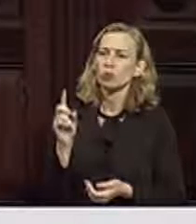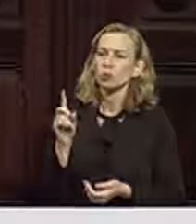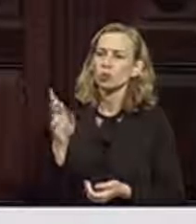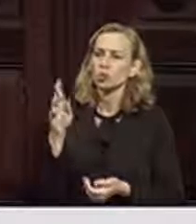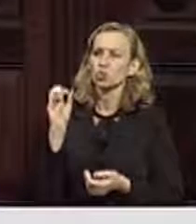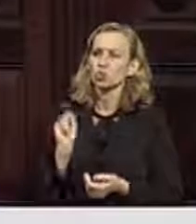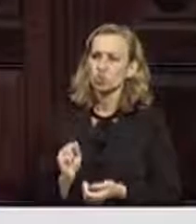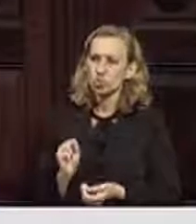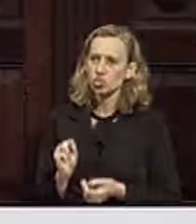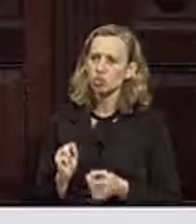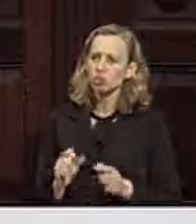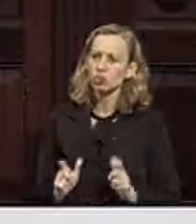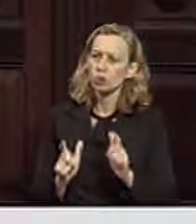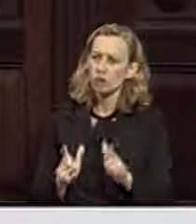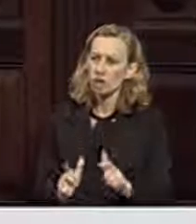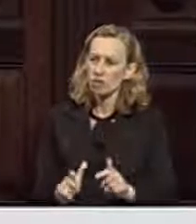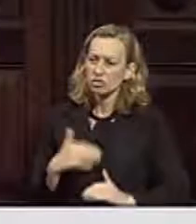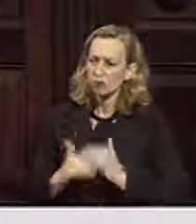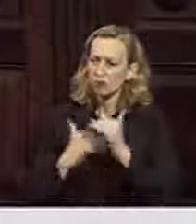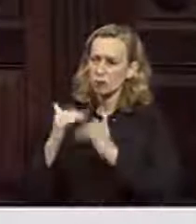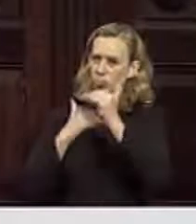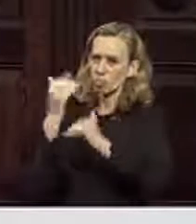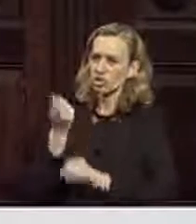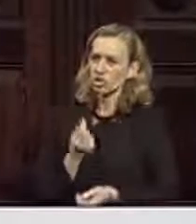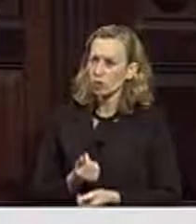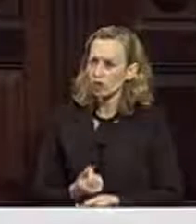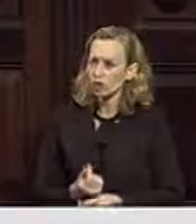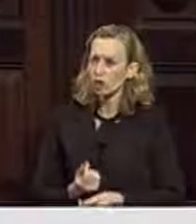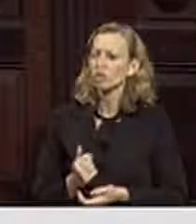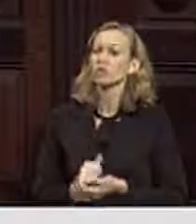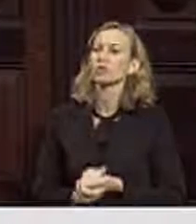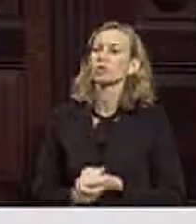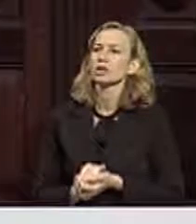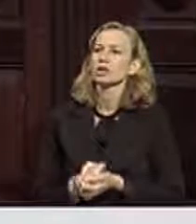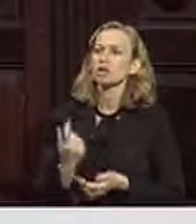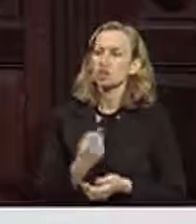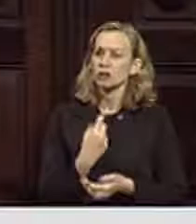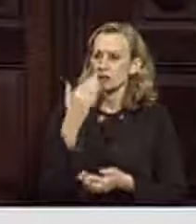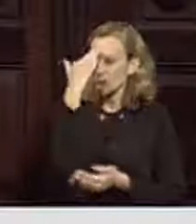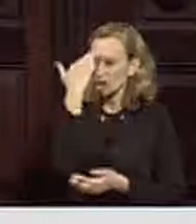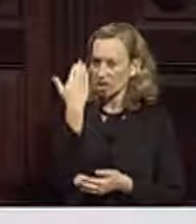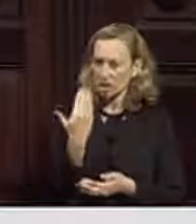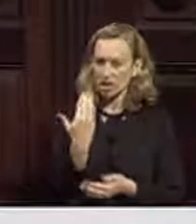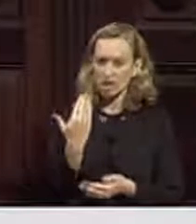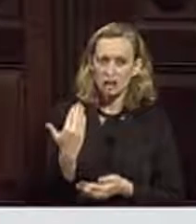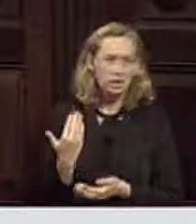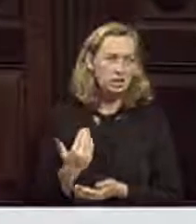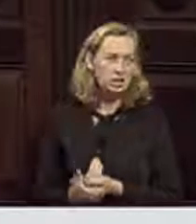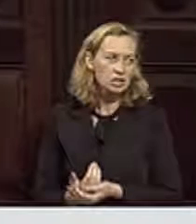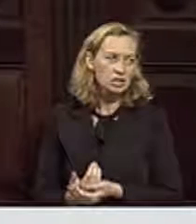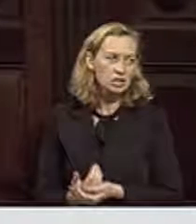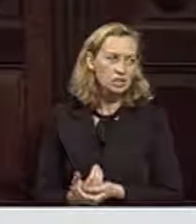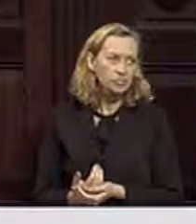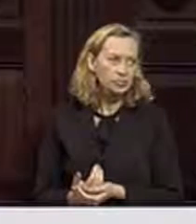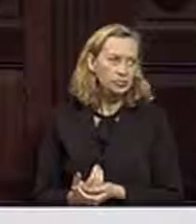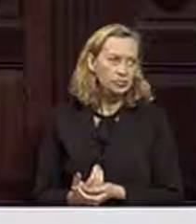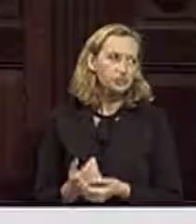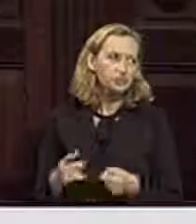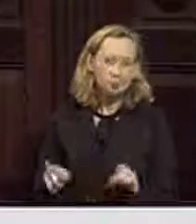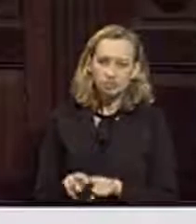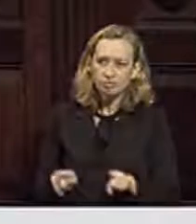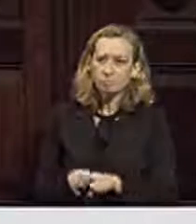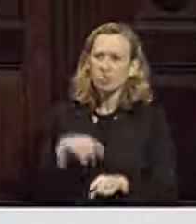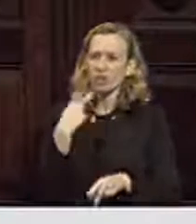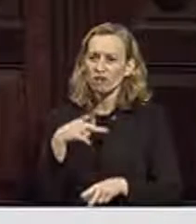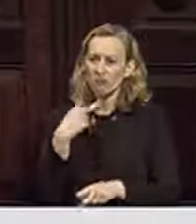em parceria com o Fórum de Desenvolvimento Econômico, a quem a gente agradece na pessoa da Geisa, e também estaremos